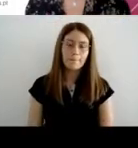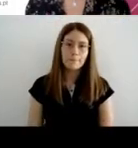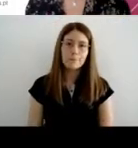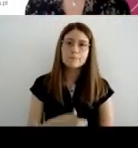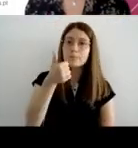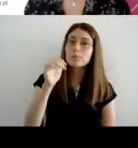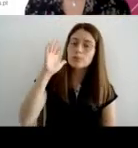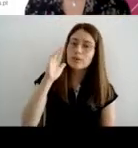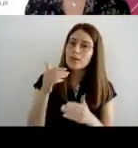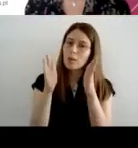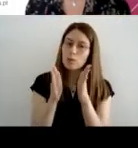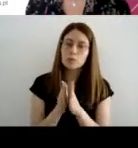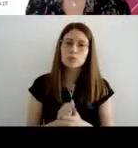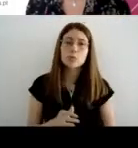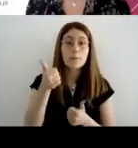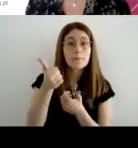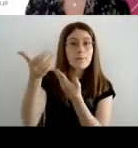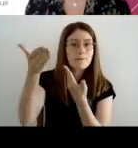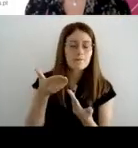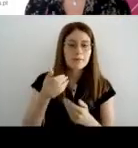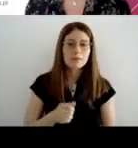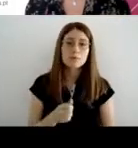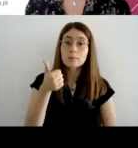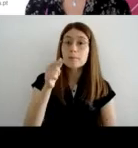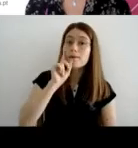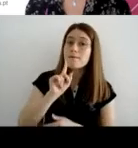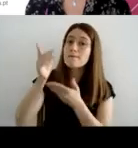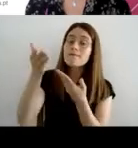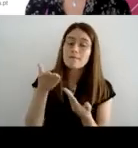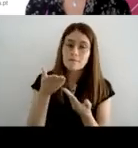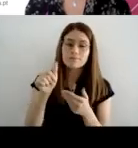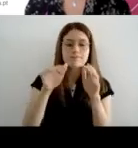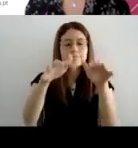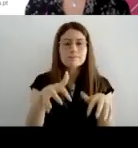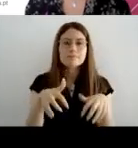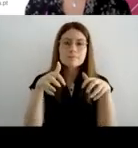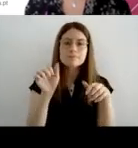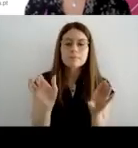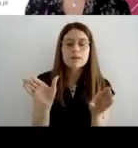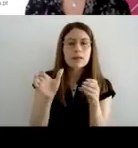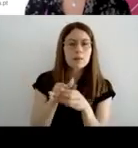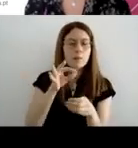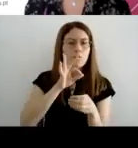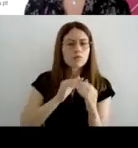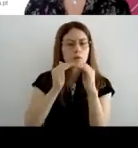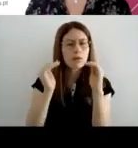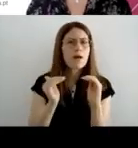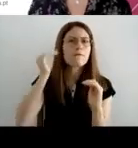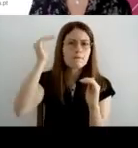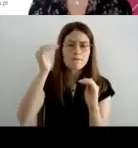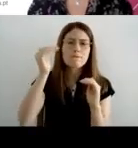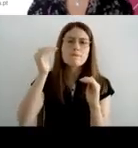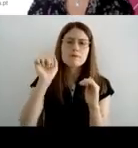Boa tarde a todos, sejam bem-vindos e bem-vindas à conferência Equipas de Alto Rendimento, Capacitar